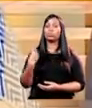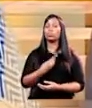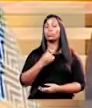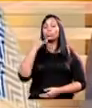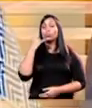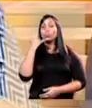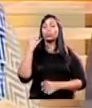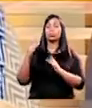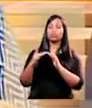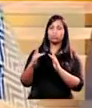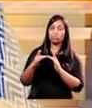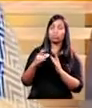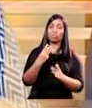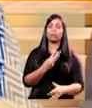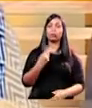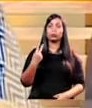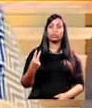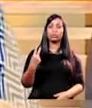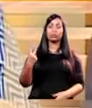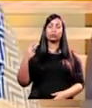nossos telefones de contato,